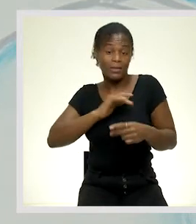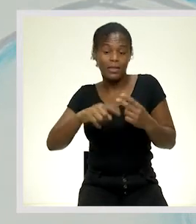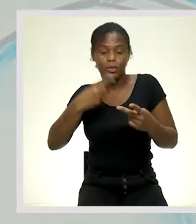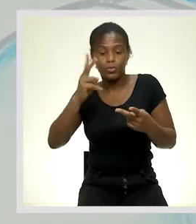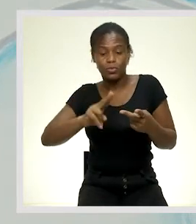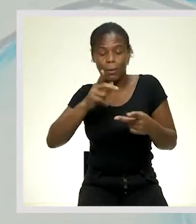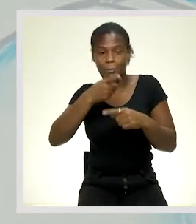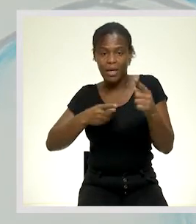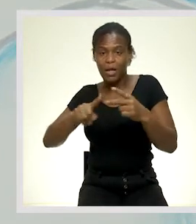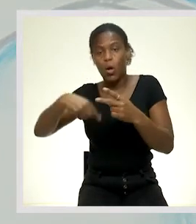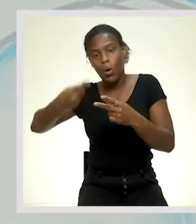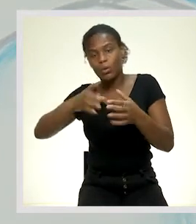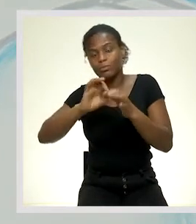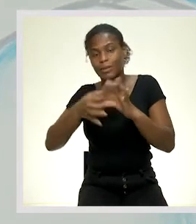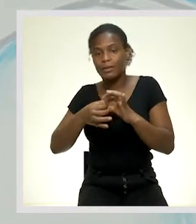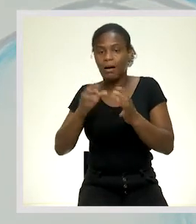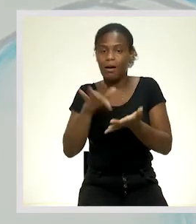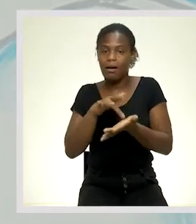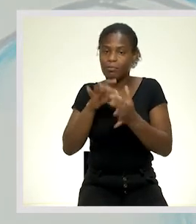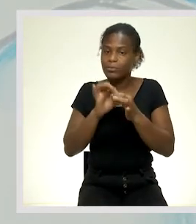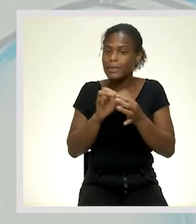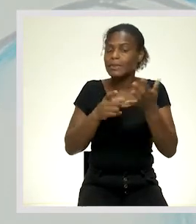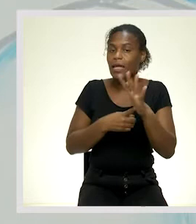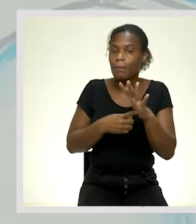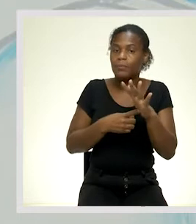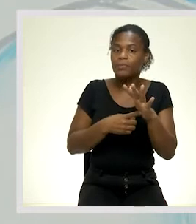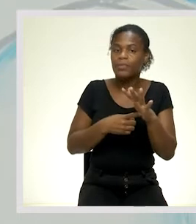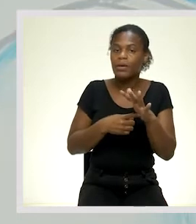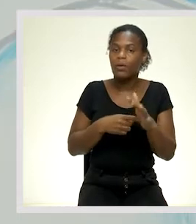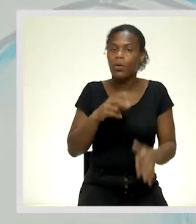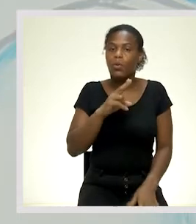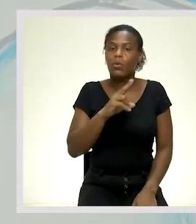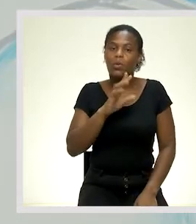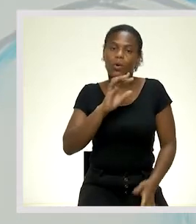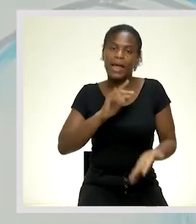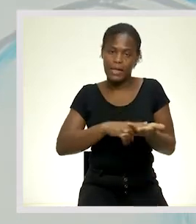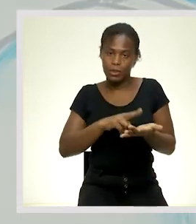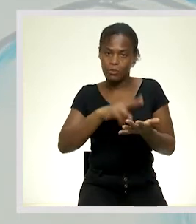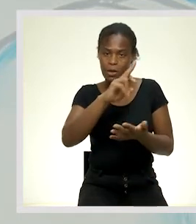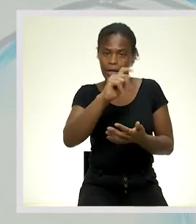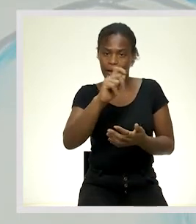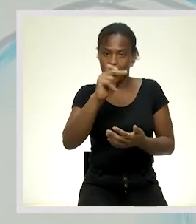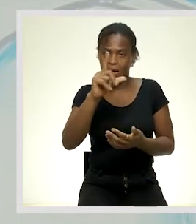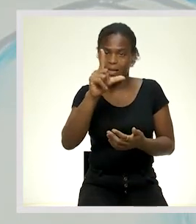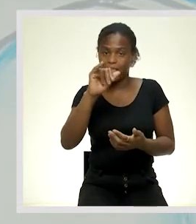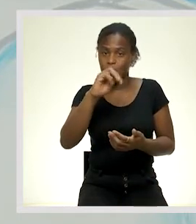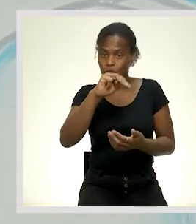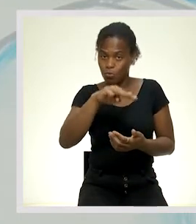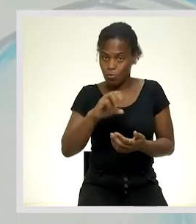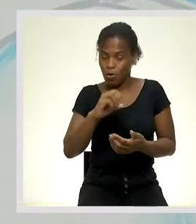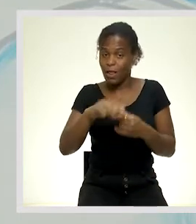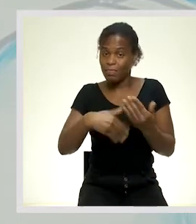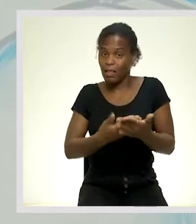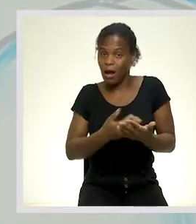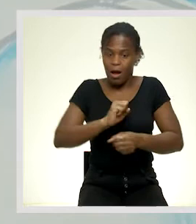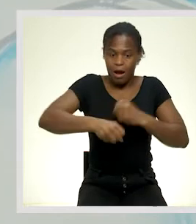metade surgem outras correntes literárias, nomeadamente o realismo. O realismo vem